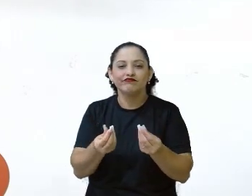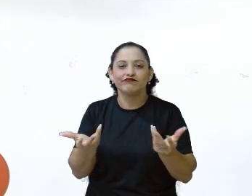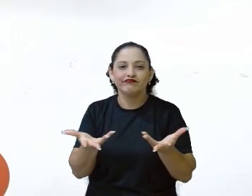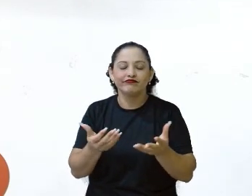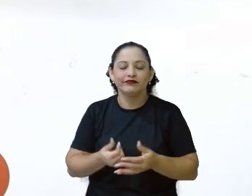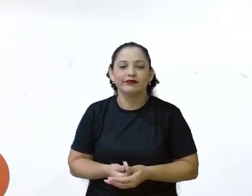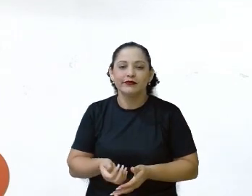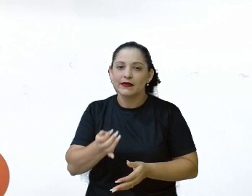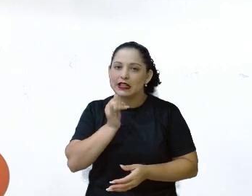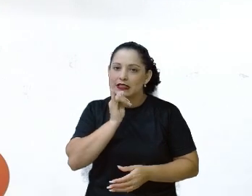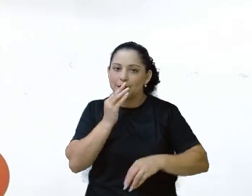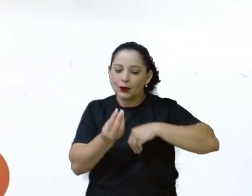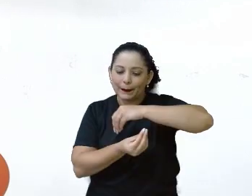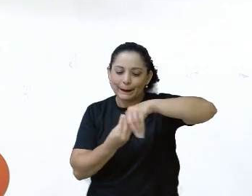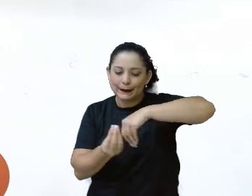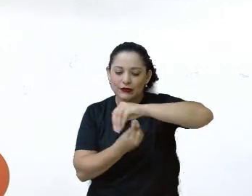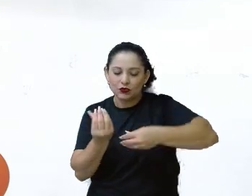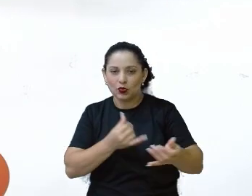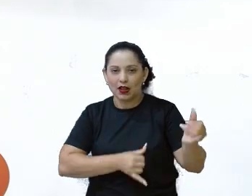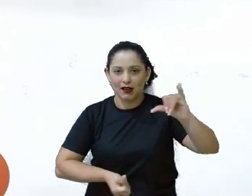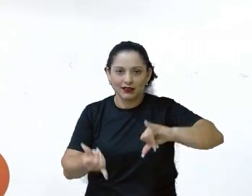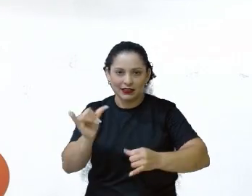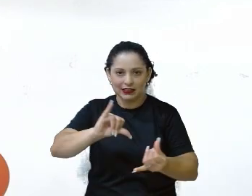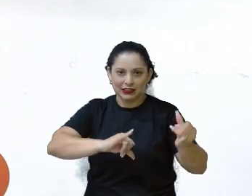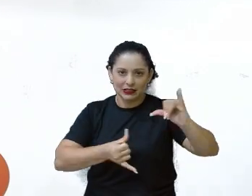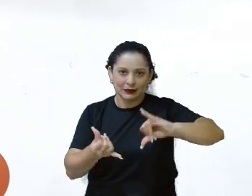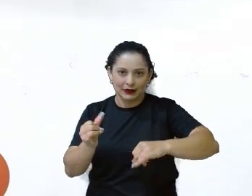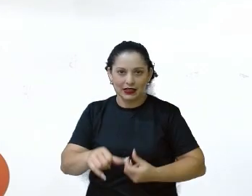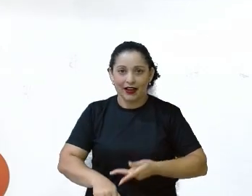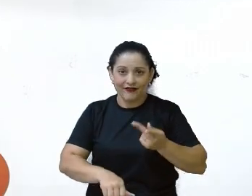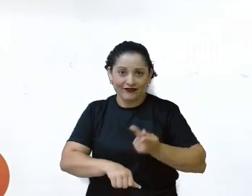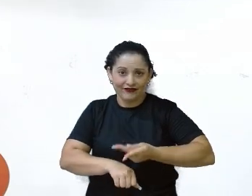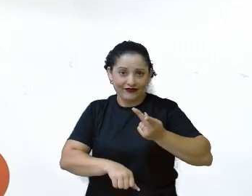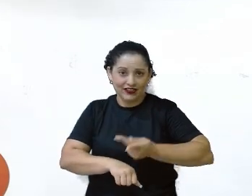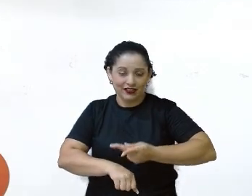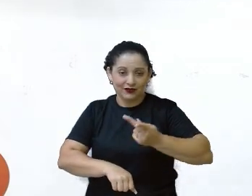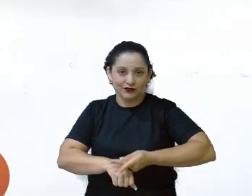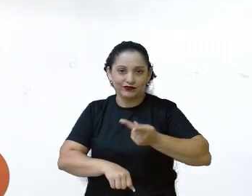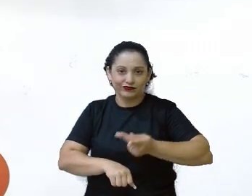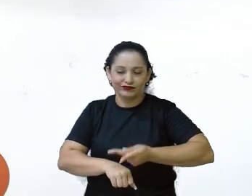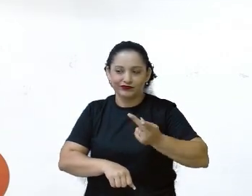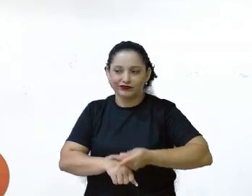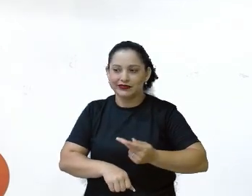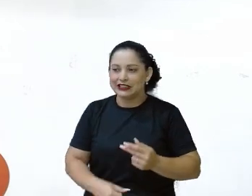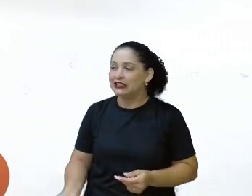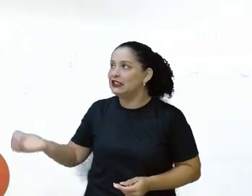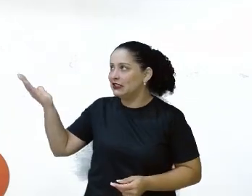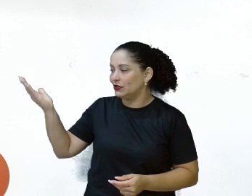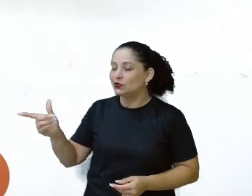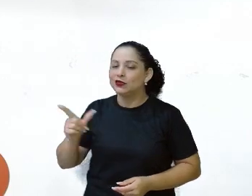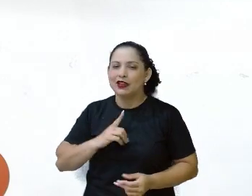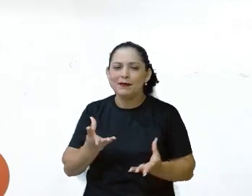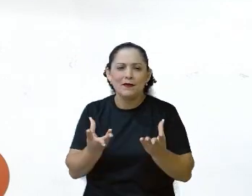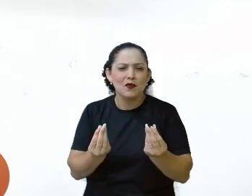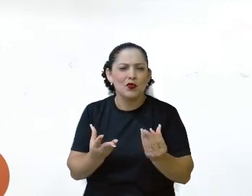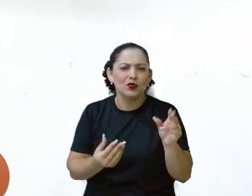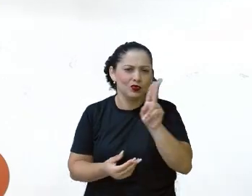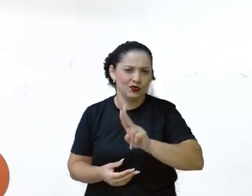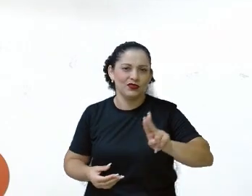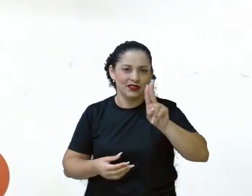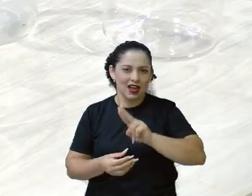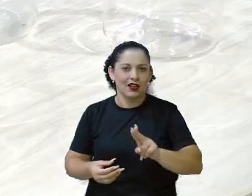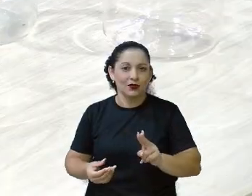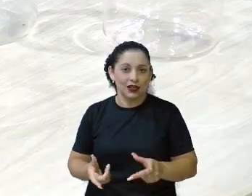vamos dizer assim, misturas químicas, né? Porque são de vidro. Isso daqui a gente encontra muito em laboratórios de química, tá? Mas